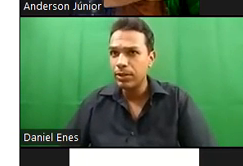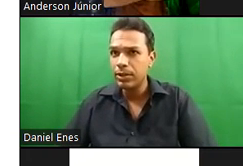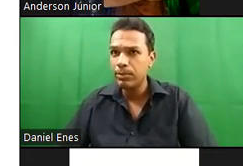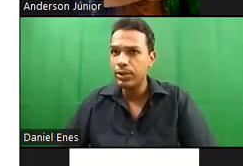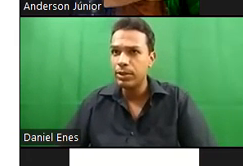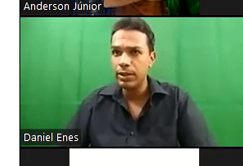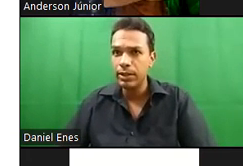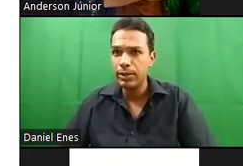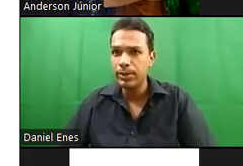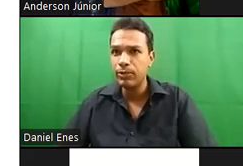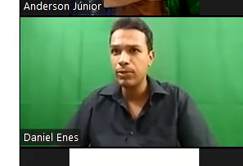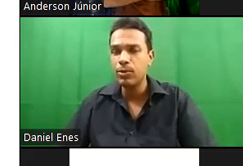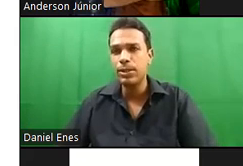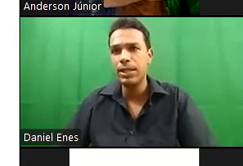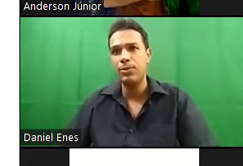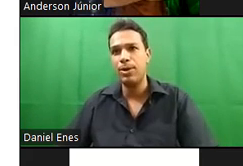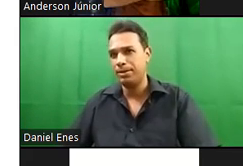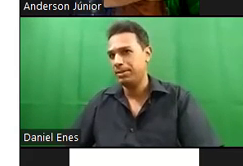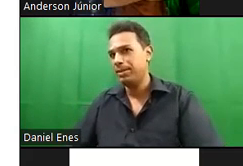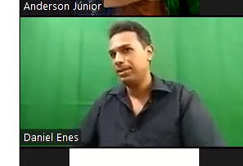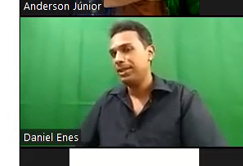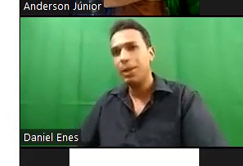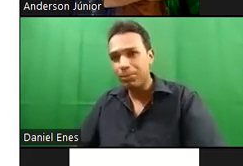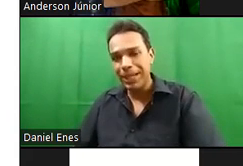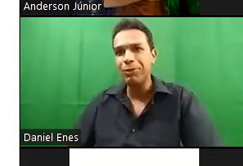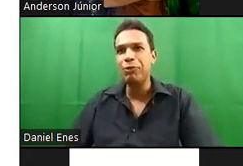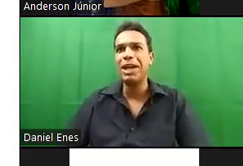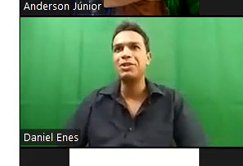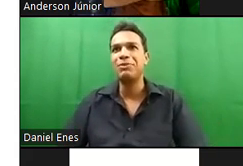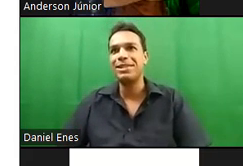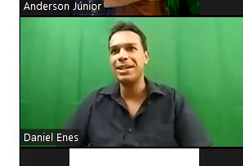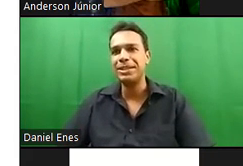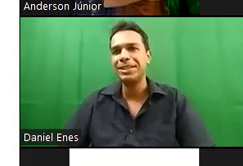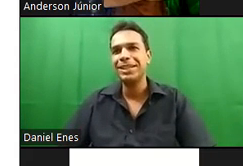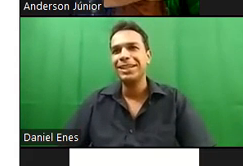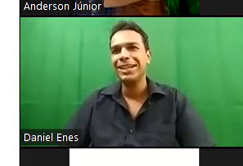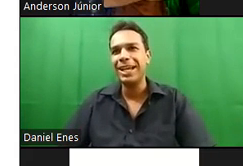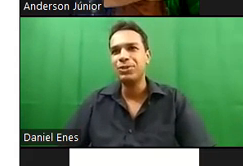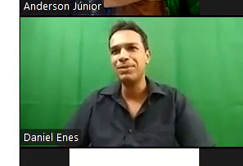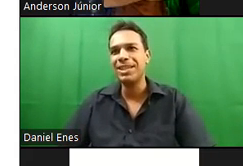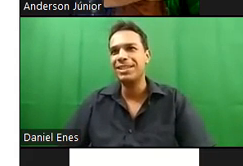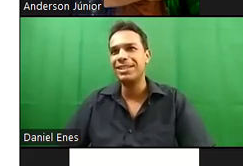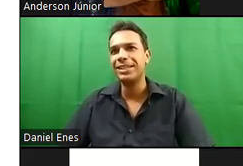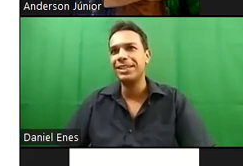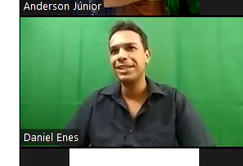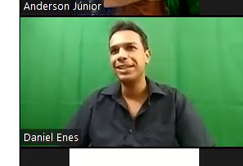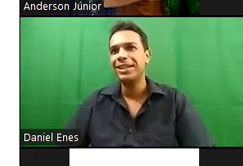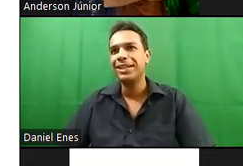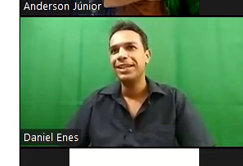acho que não, é porque dá. Não, não ficou claro agora. Não tem, então, fonética, Franciane? É isso que você quer